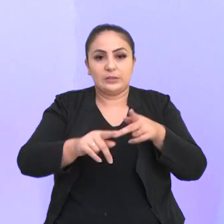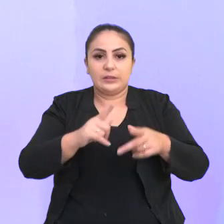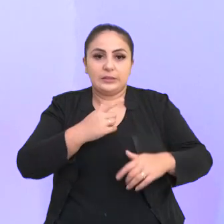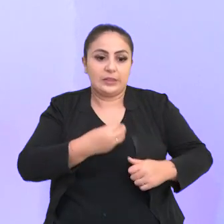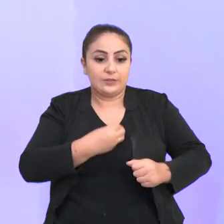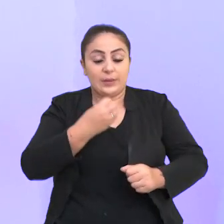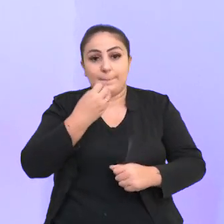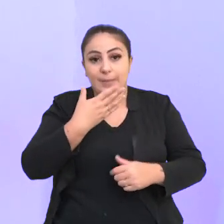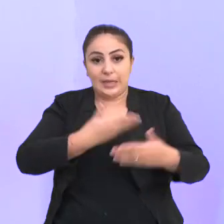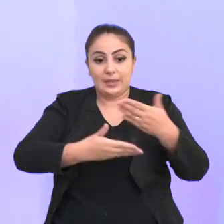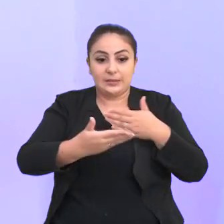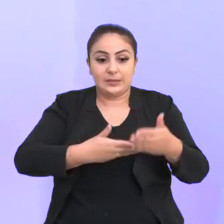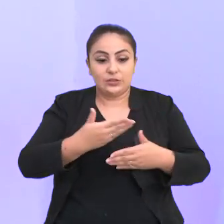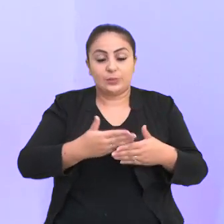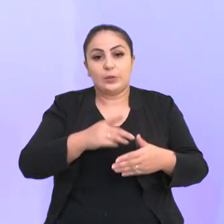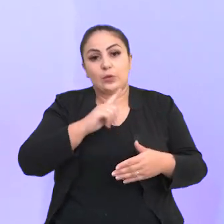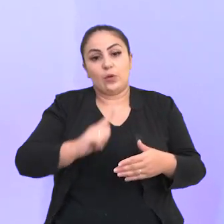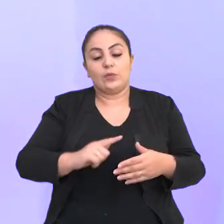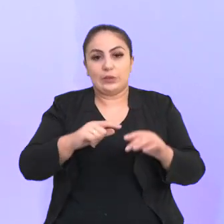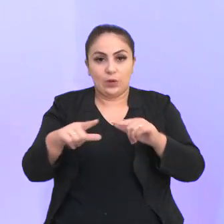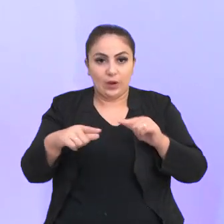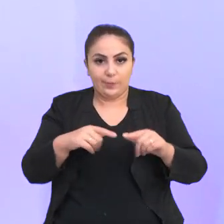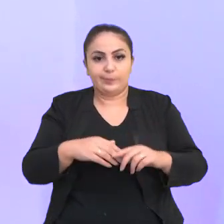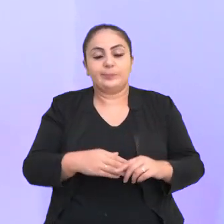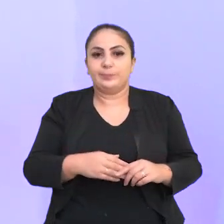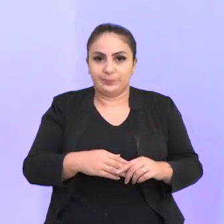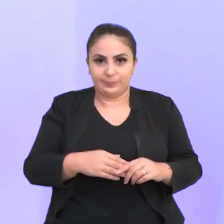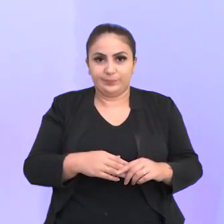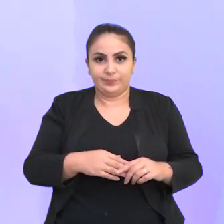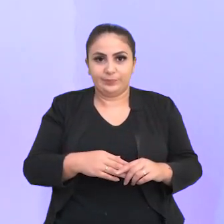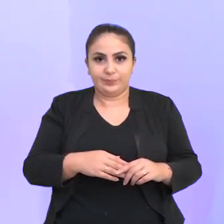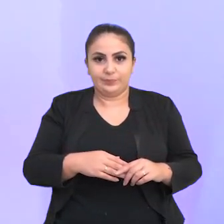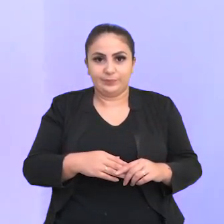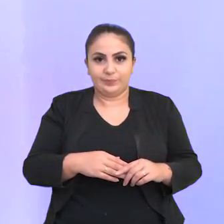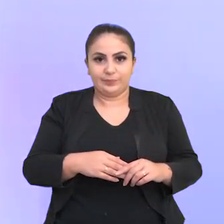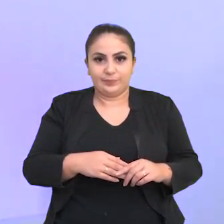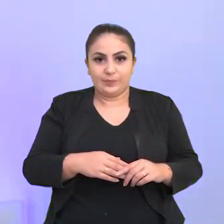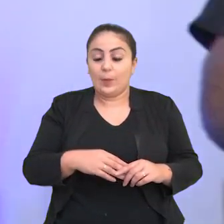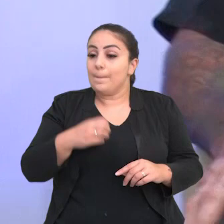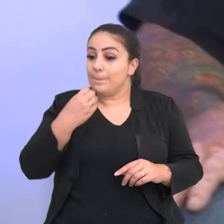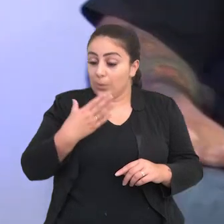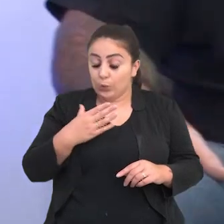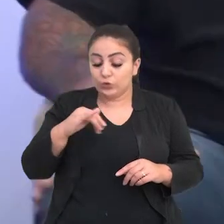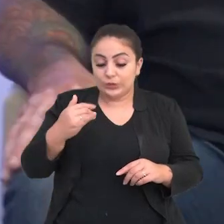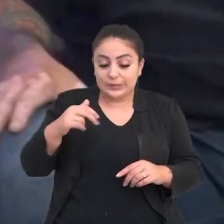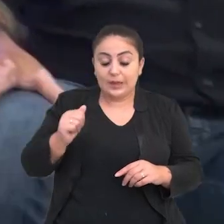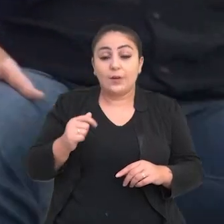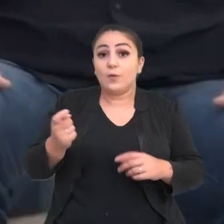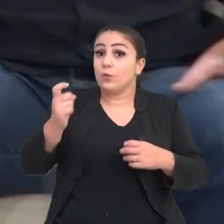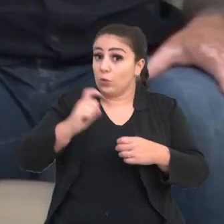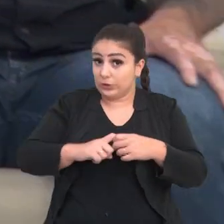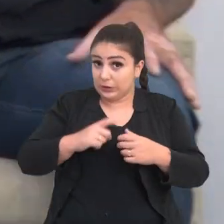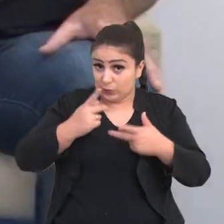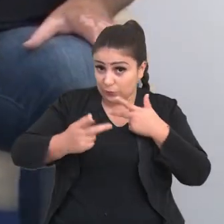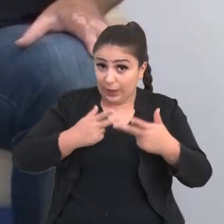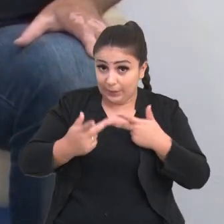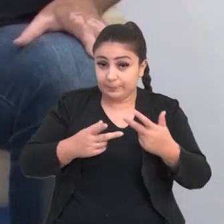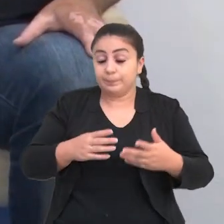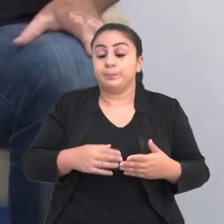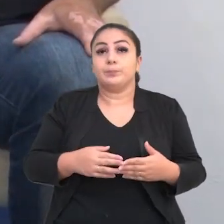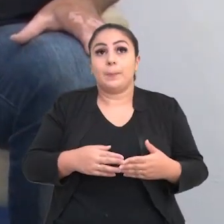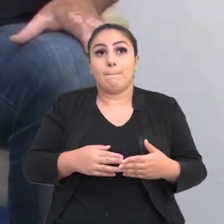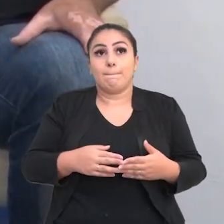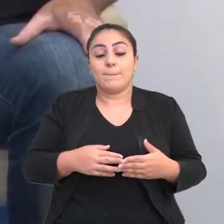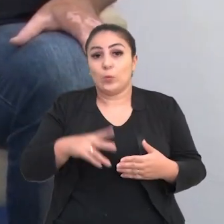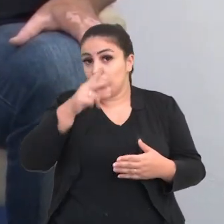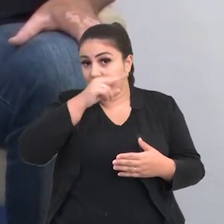população esteja bem atendida pelo governo local. Pois bem, Jana, voltando a enfatizar